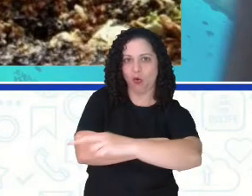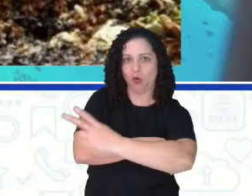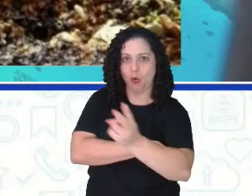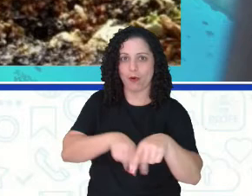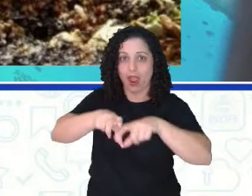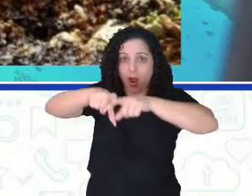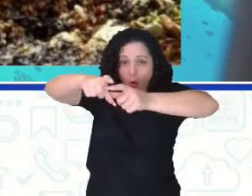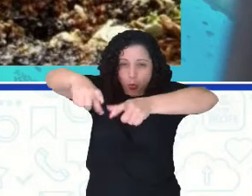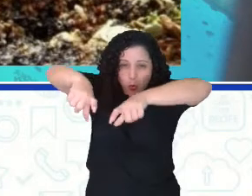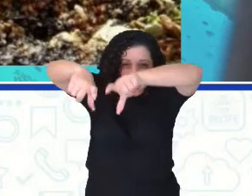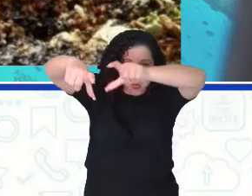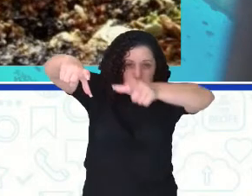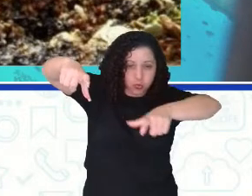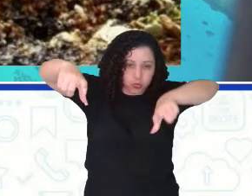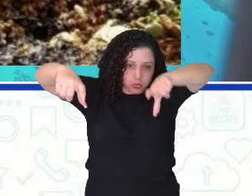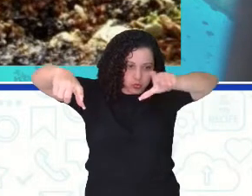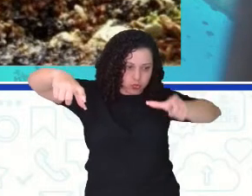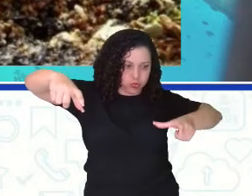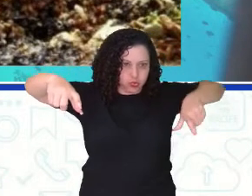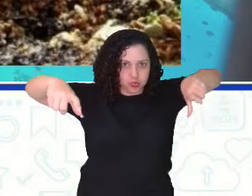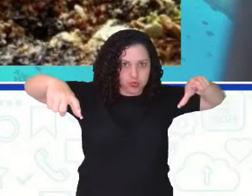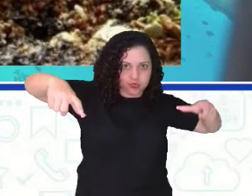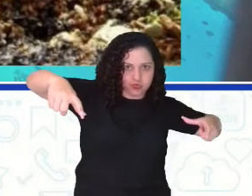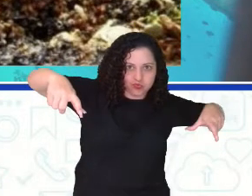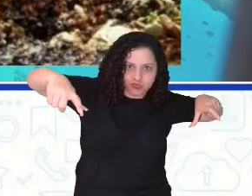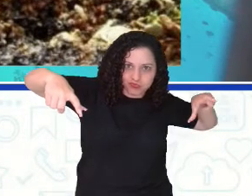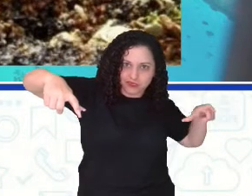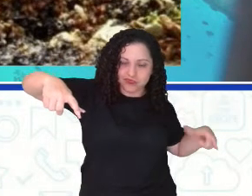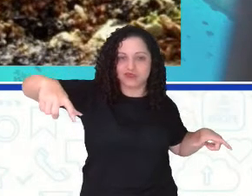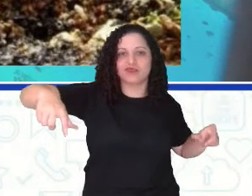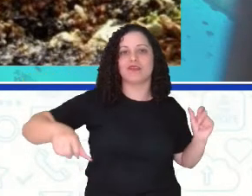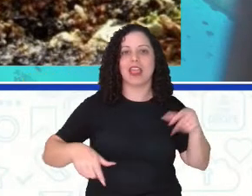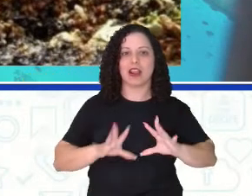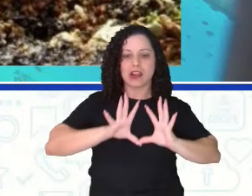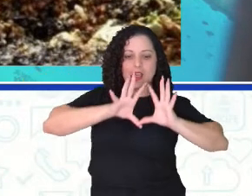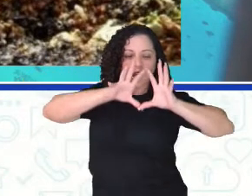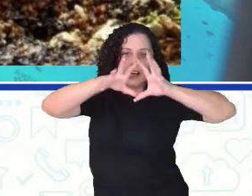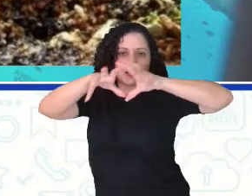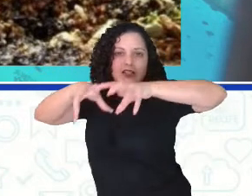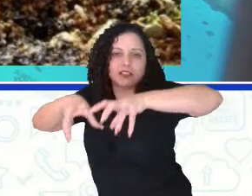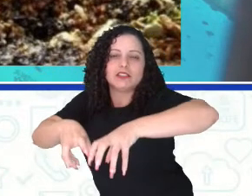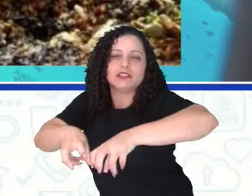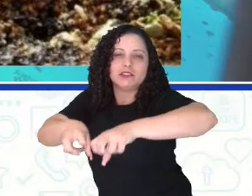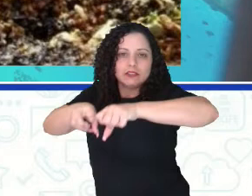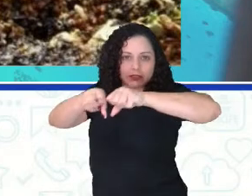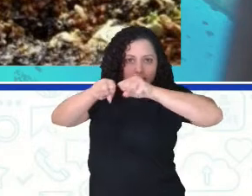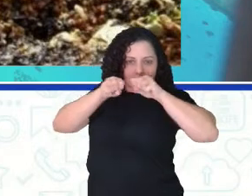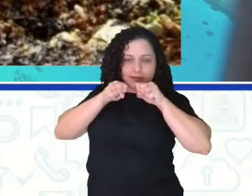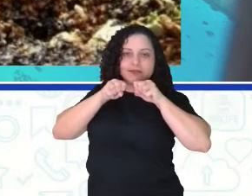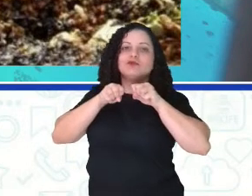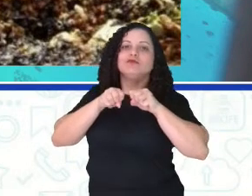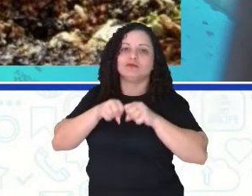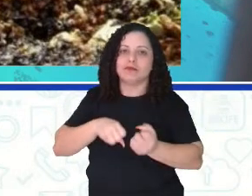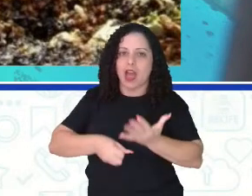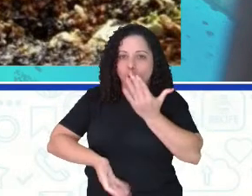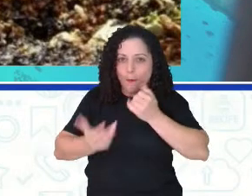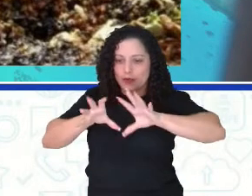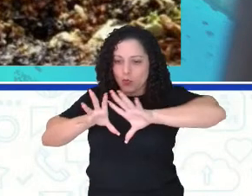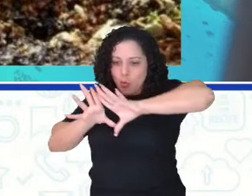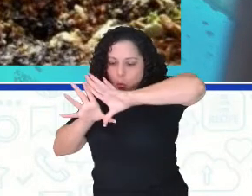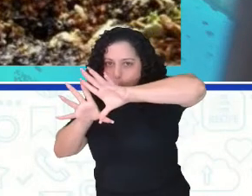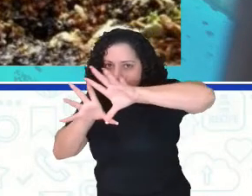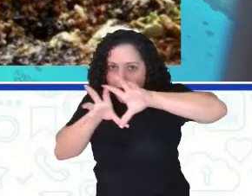está predando, né? Ela é uma predadora, está realizando o ato de predação, né, se alimentando de